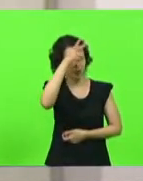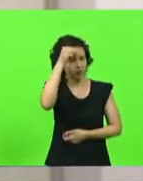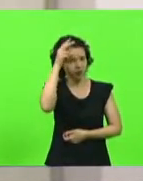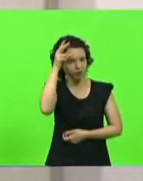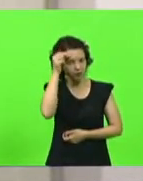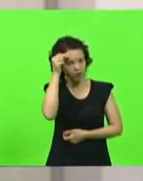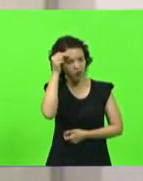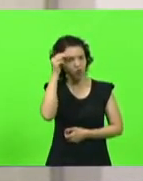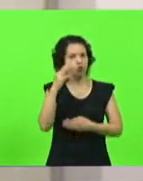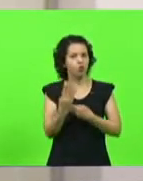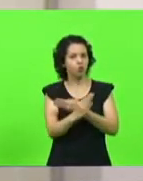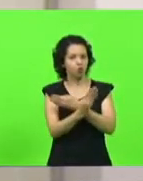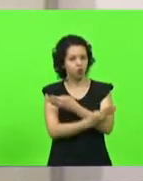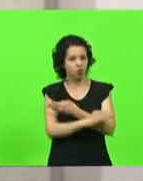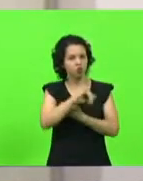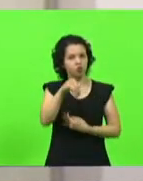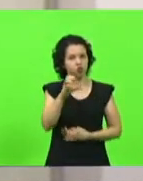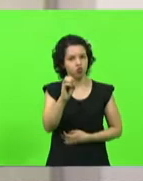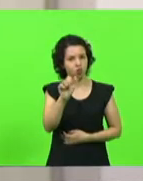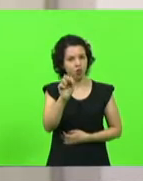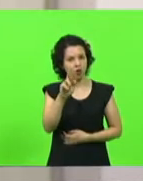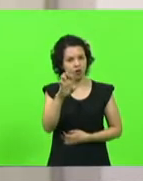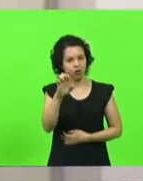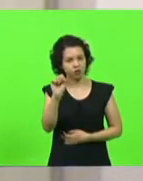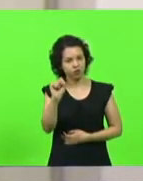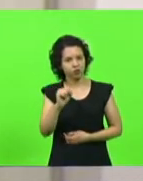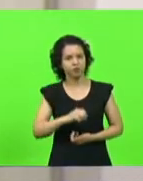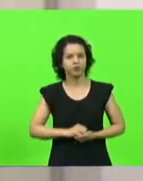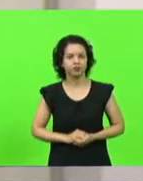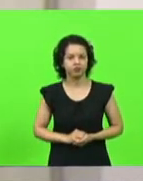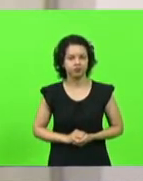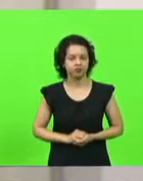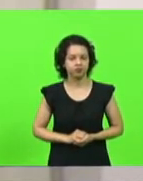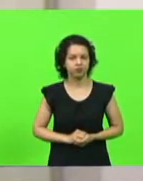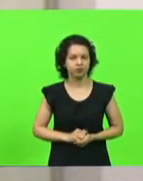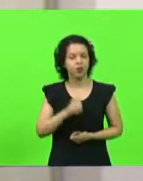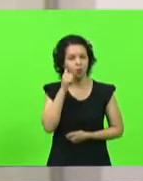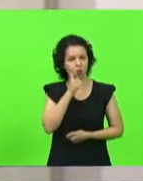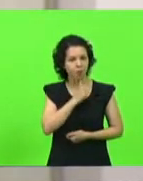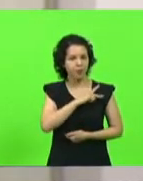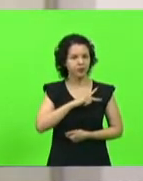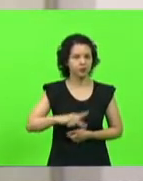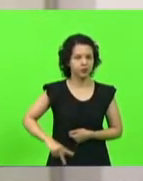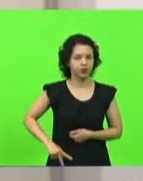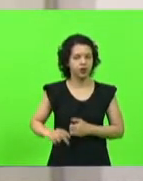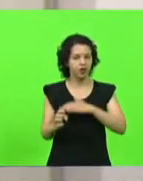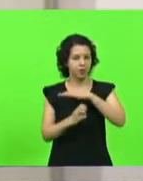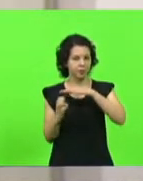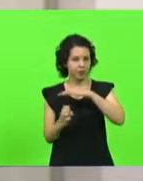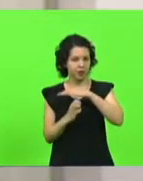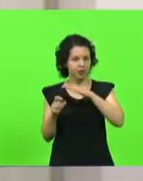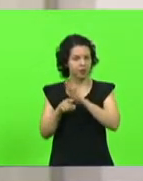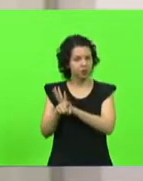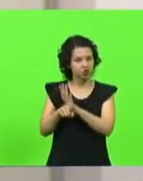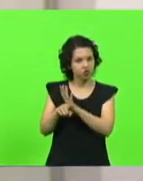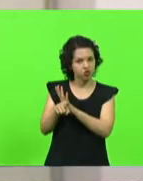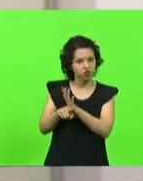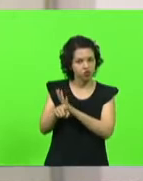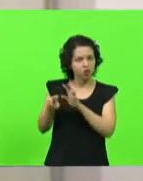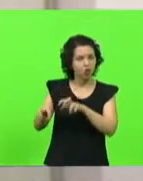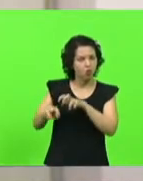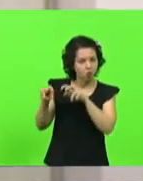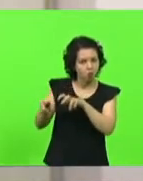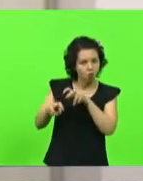Tubarão, Juarez Ponticelli. Excelentíssima senhora presidente da Empresa de Pesquisa Agropecuária e Extensão Rural de Santa